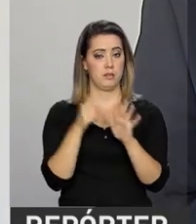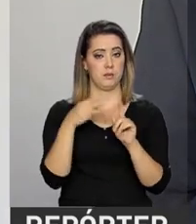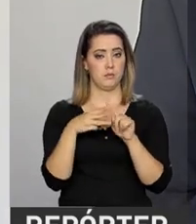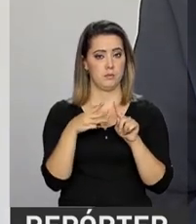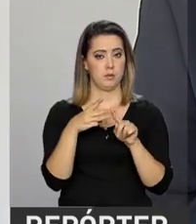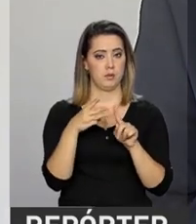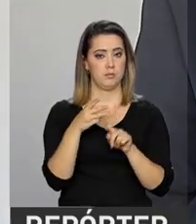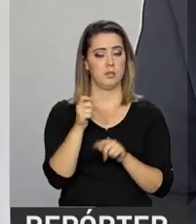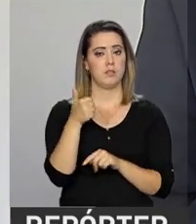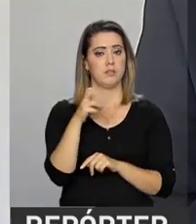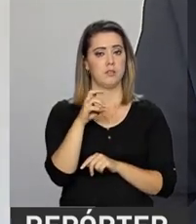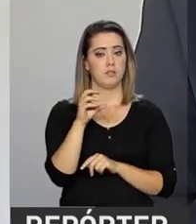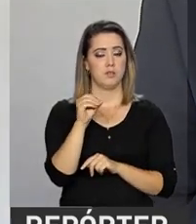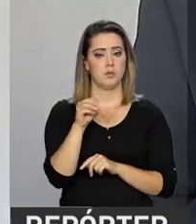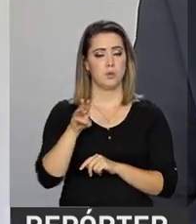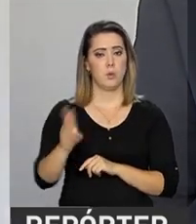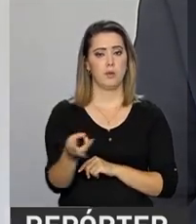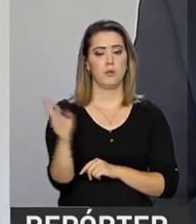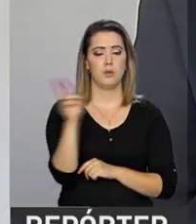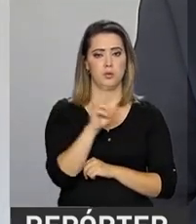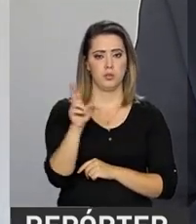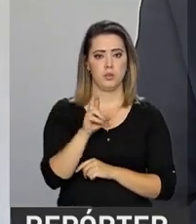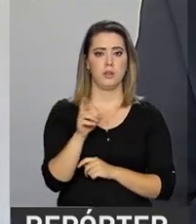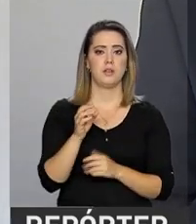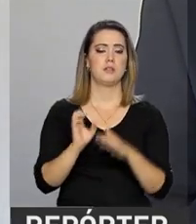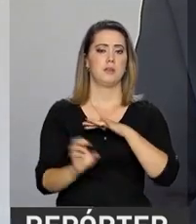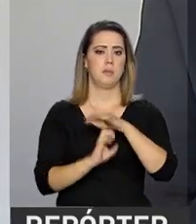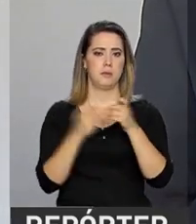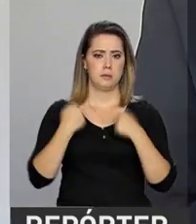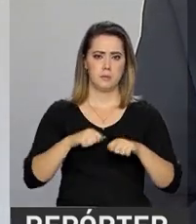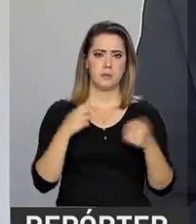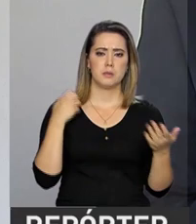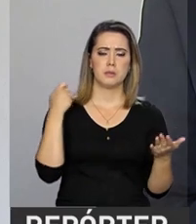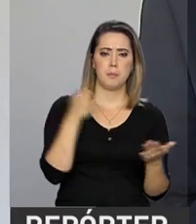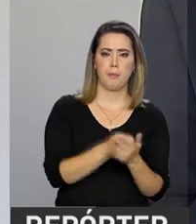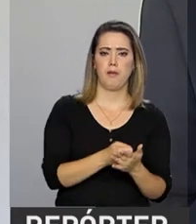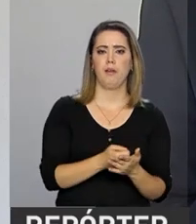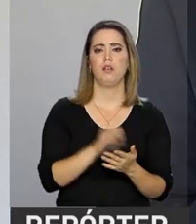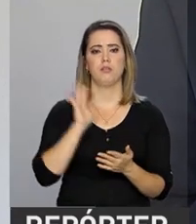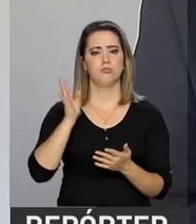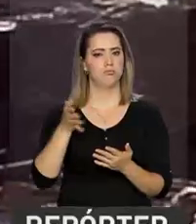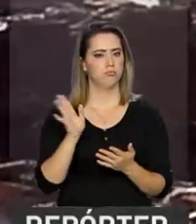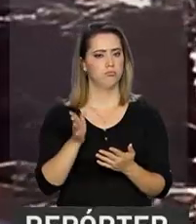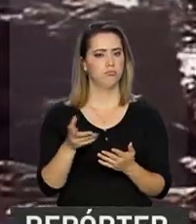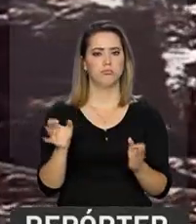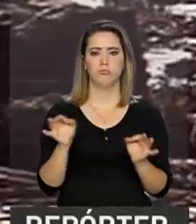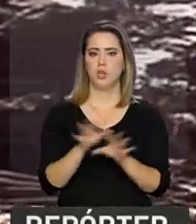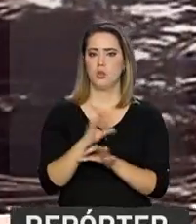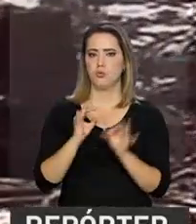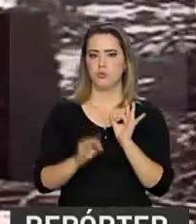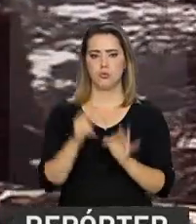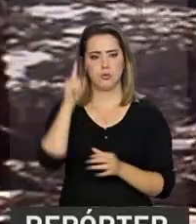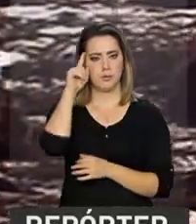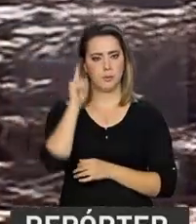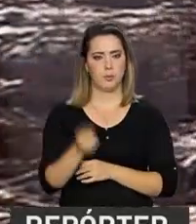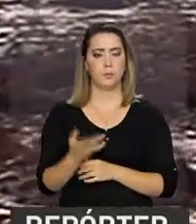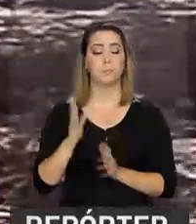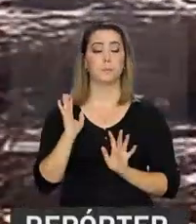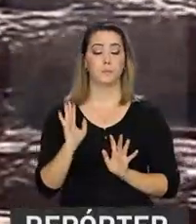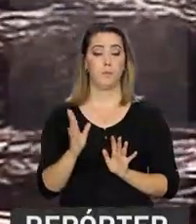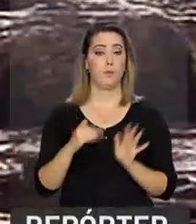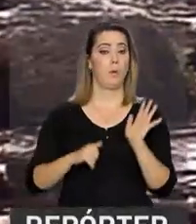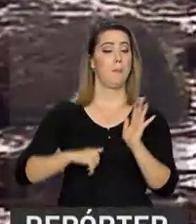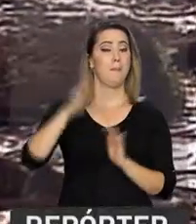já foram confirmadas ea empresa não tem como recorrer na esfera administrativa o maior desastre ambiental do